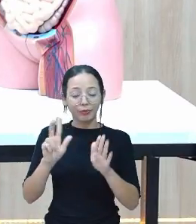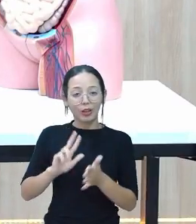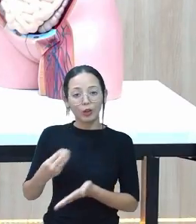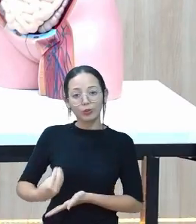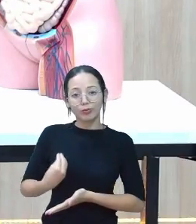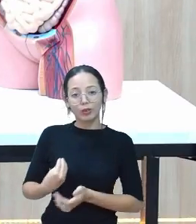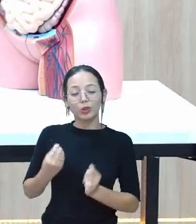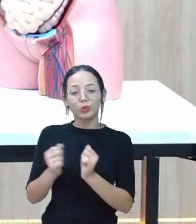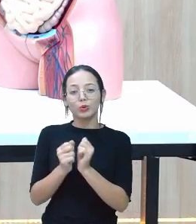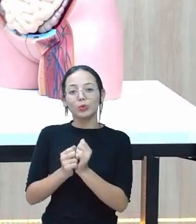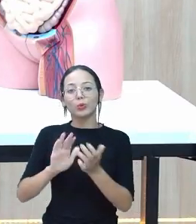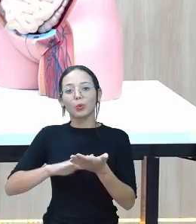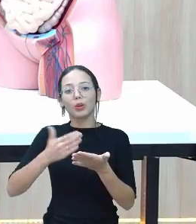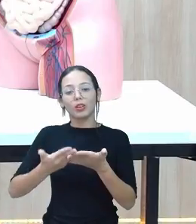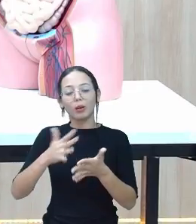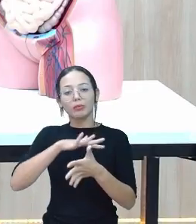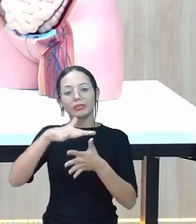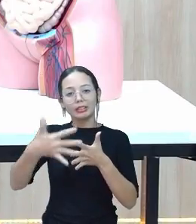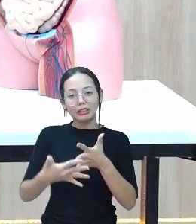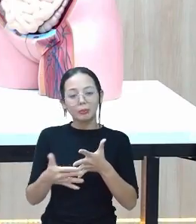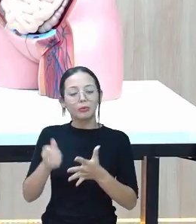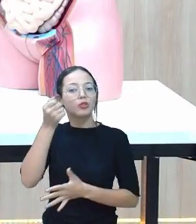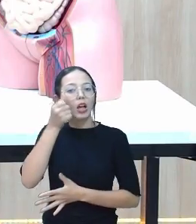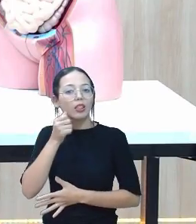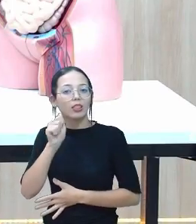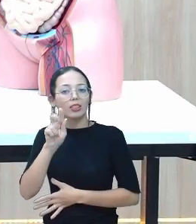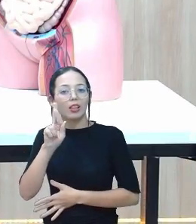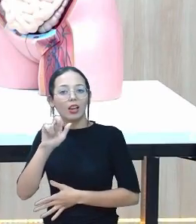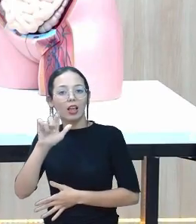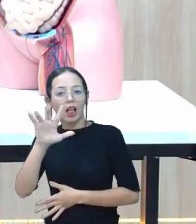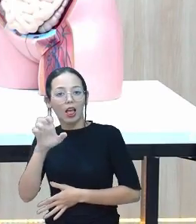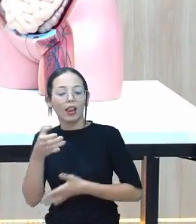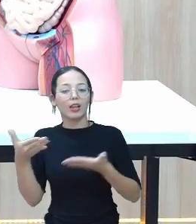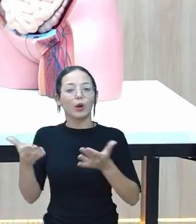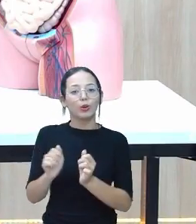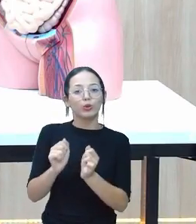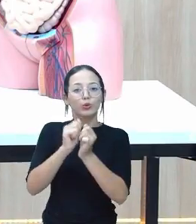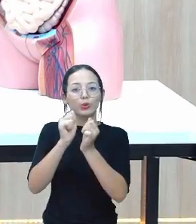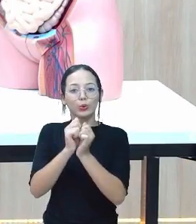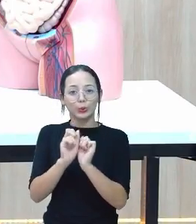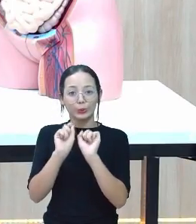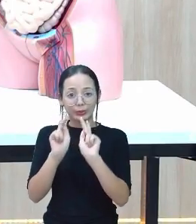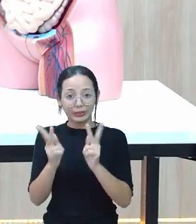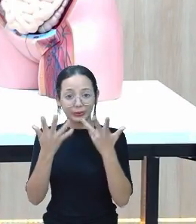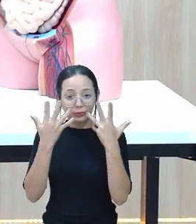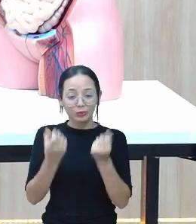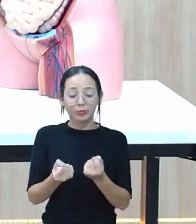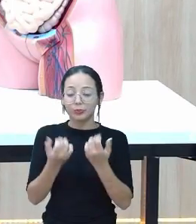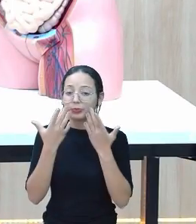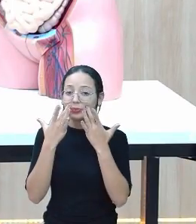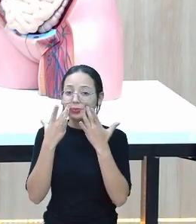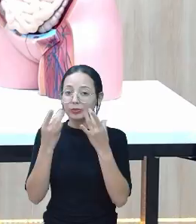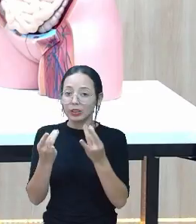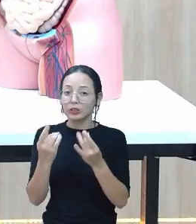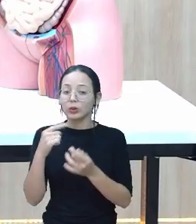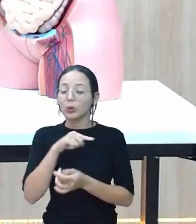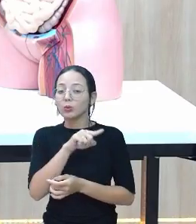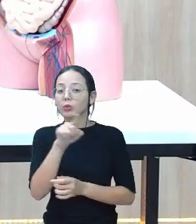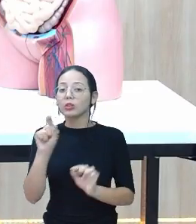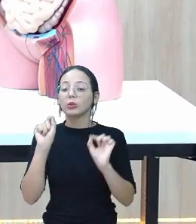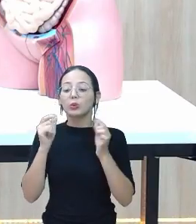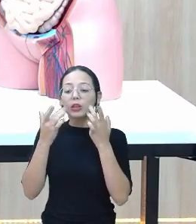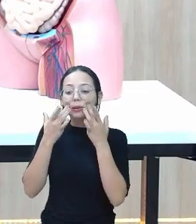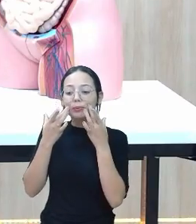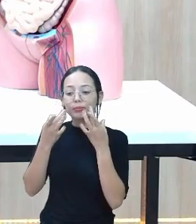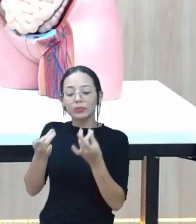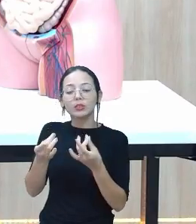com a intérprete de Libras, Adriele, e vamos juntos nessa viagem. Atenção, fiquem